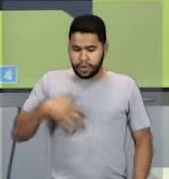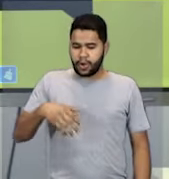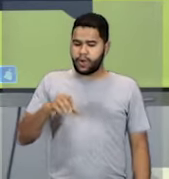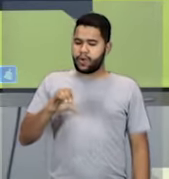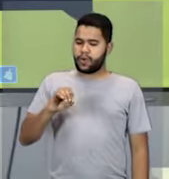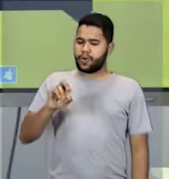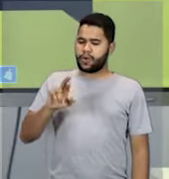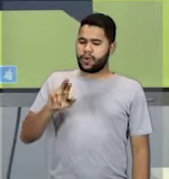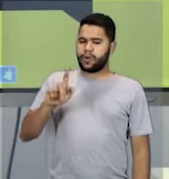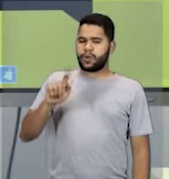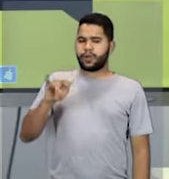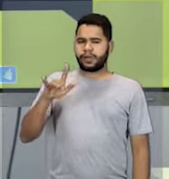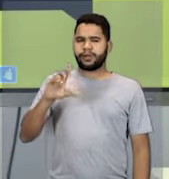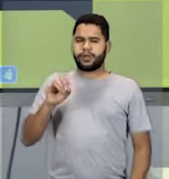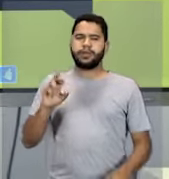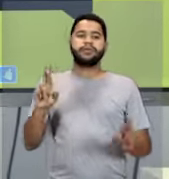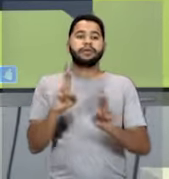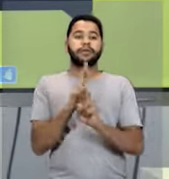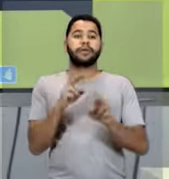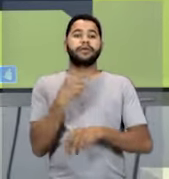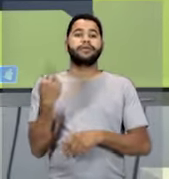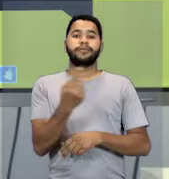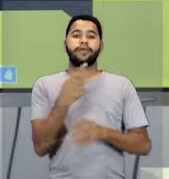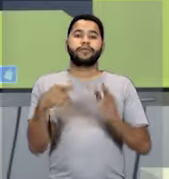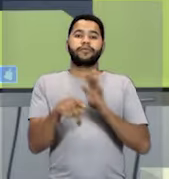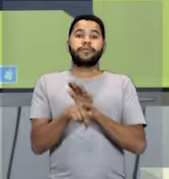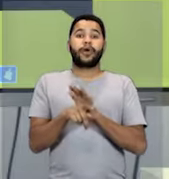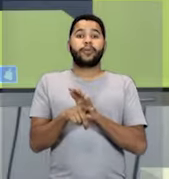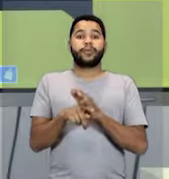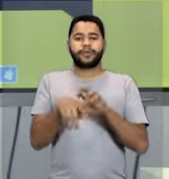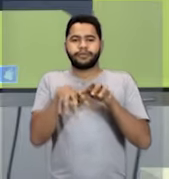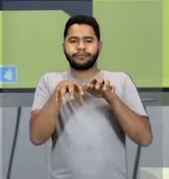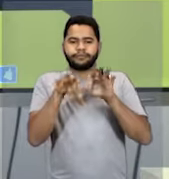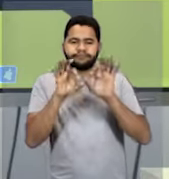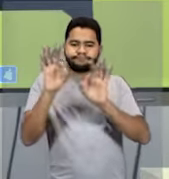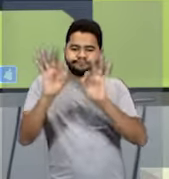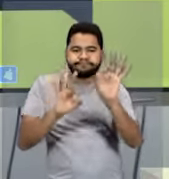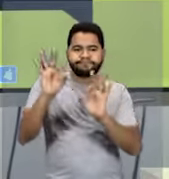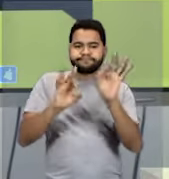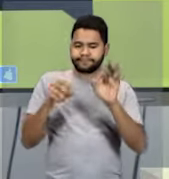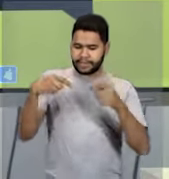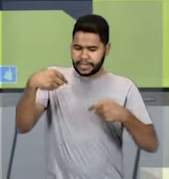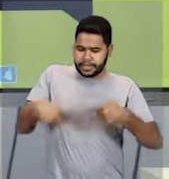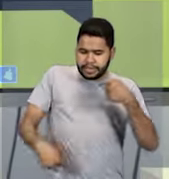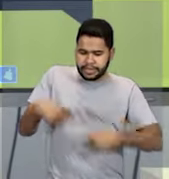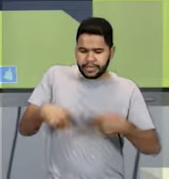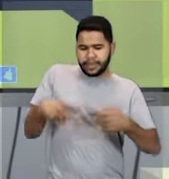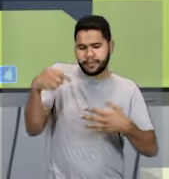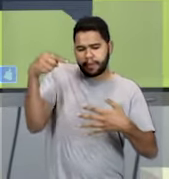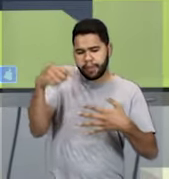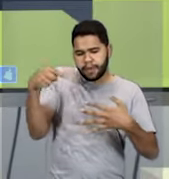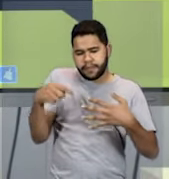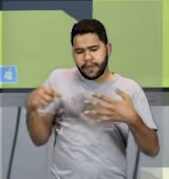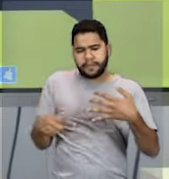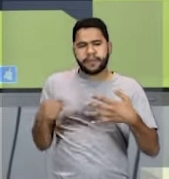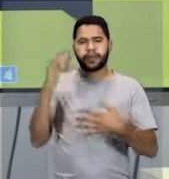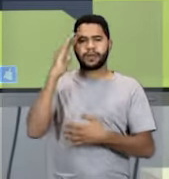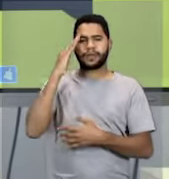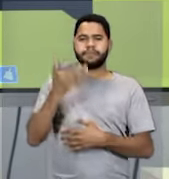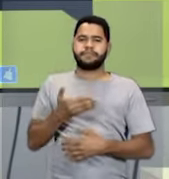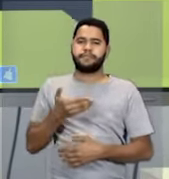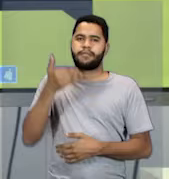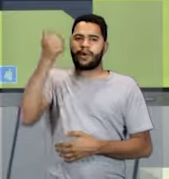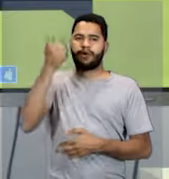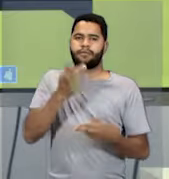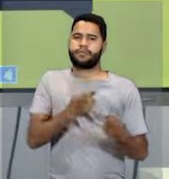relacionado. Nós é que dividimos em sistemas para podermos entender melhor